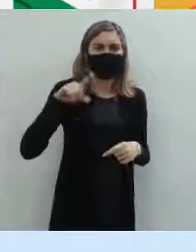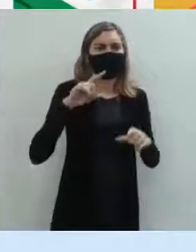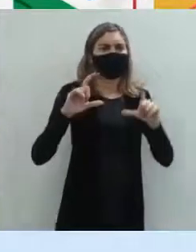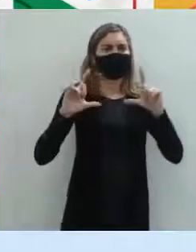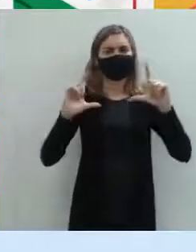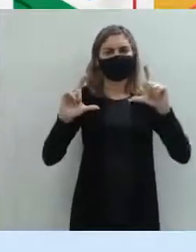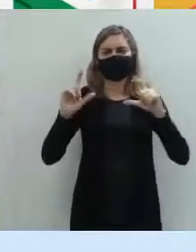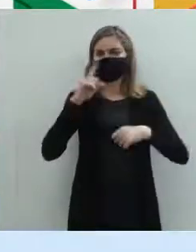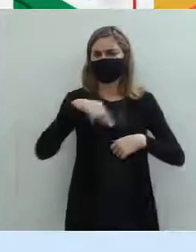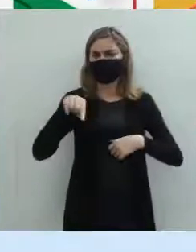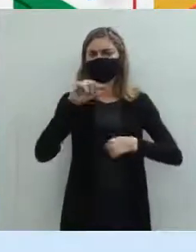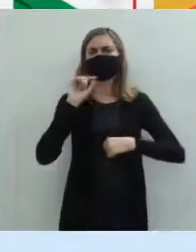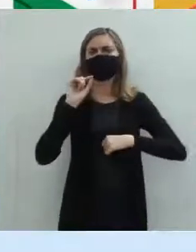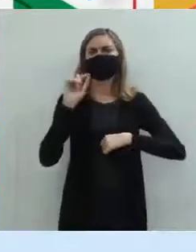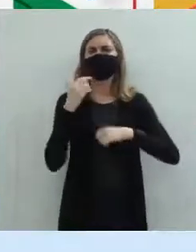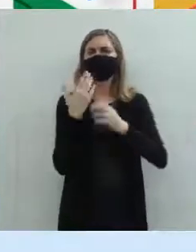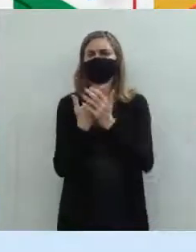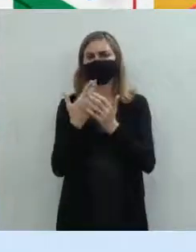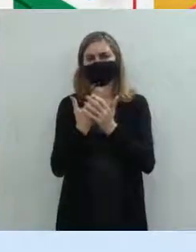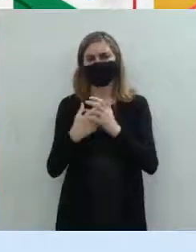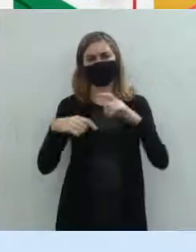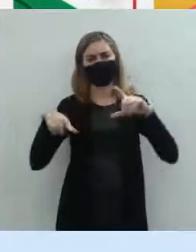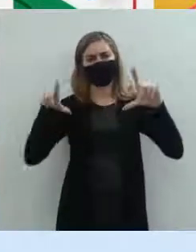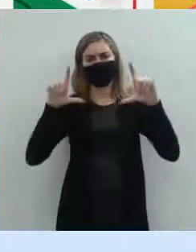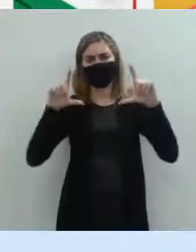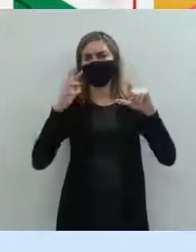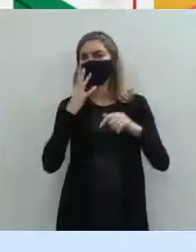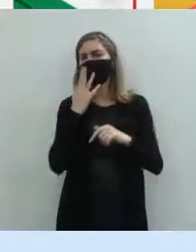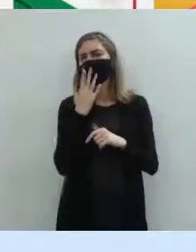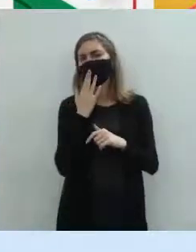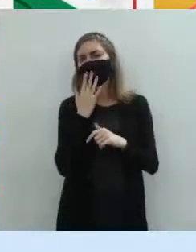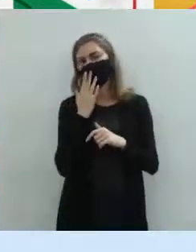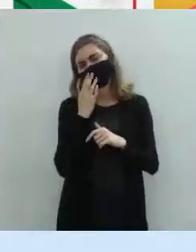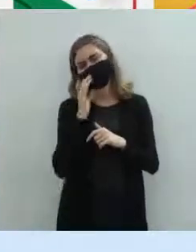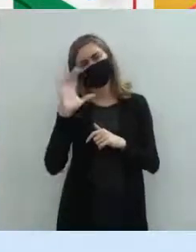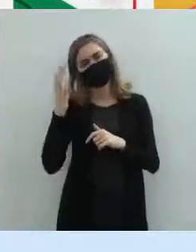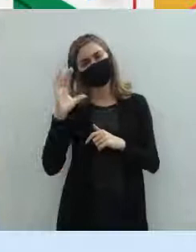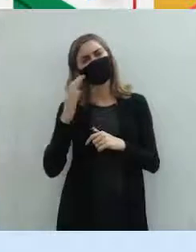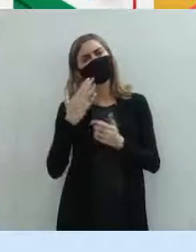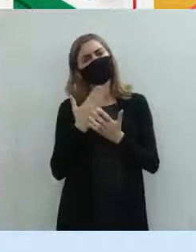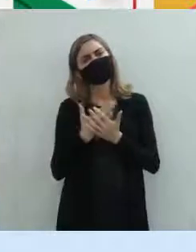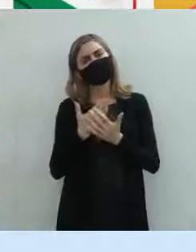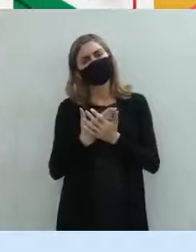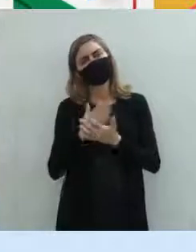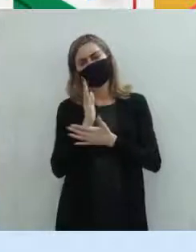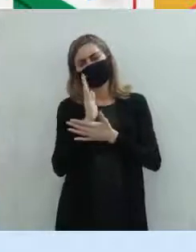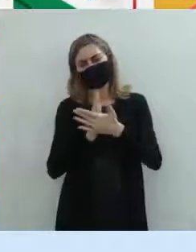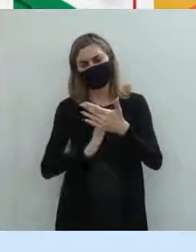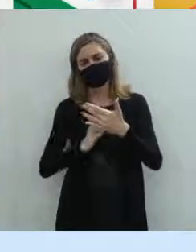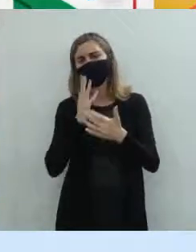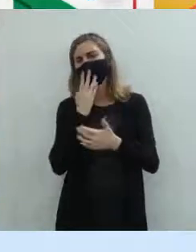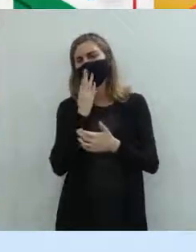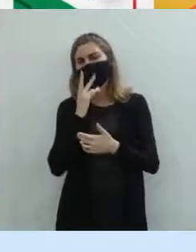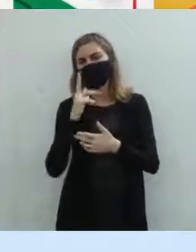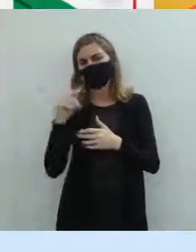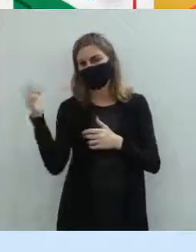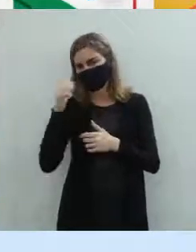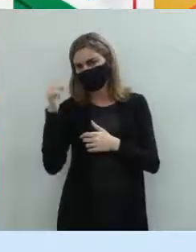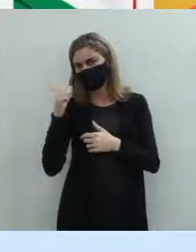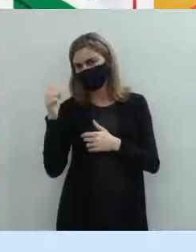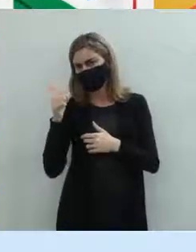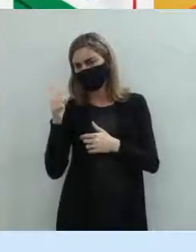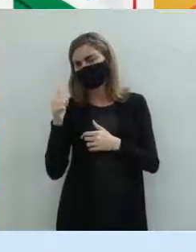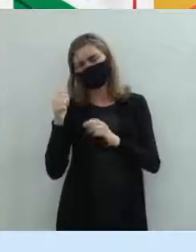professora? Então, ao estudar a cor, os cientistas eles dividiram as cores em cores primárias,